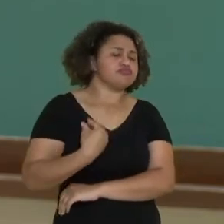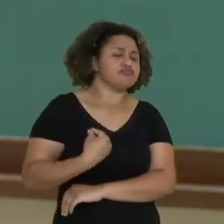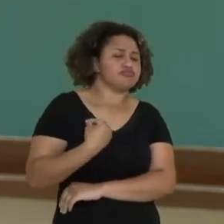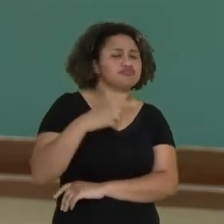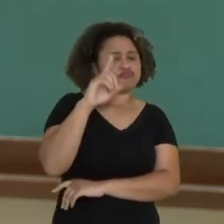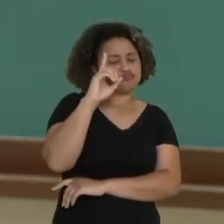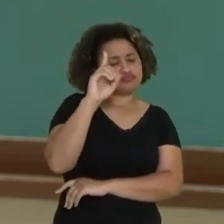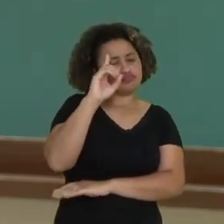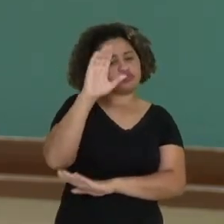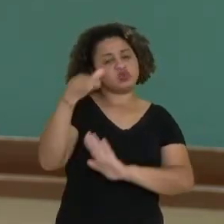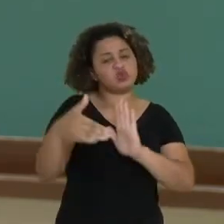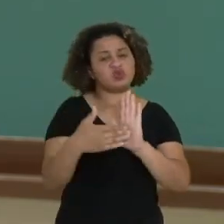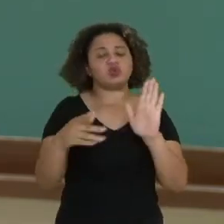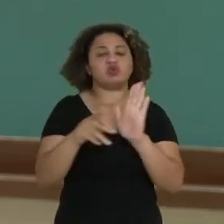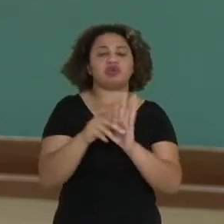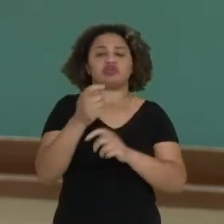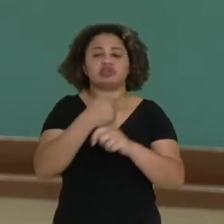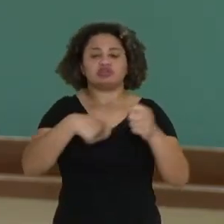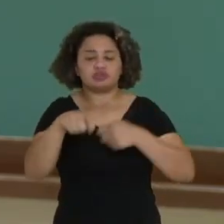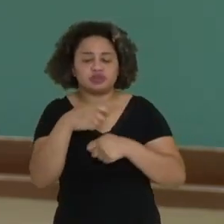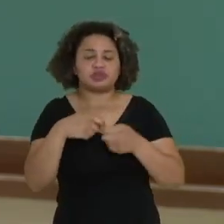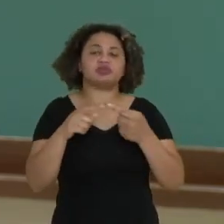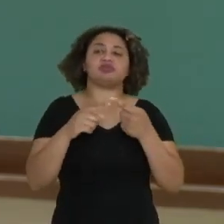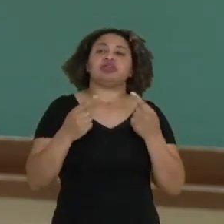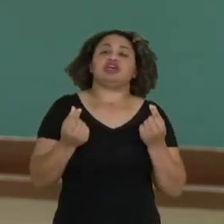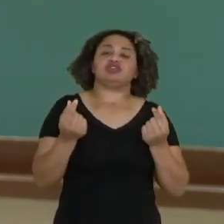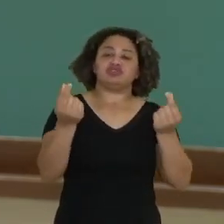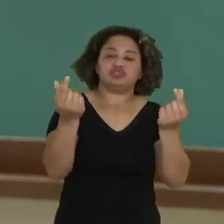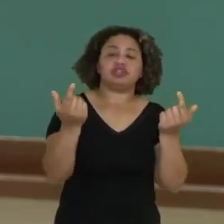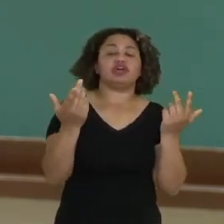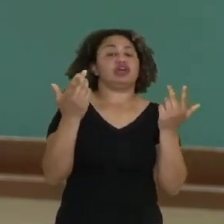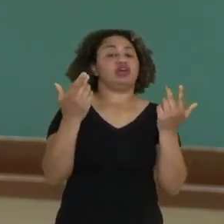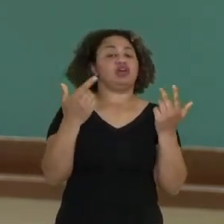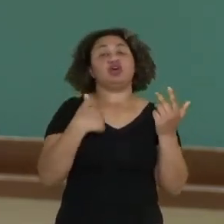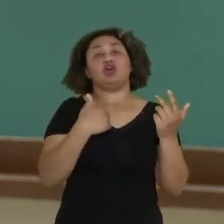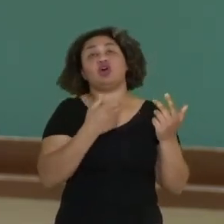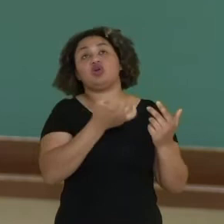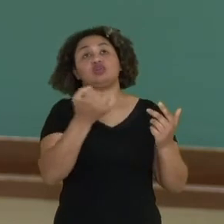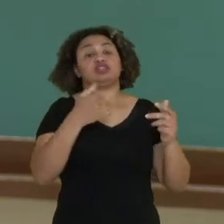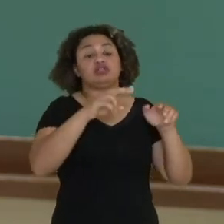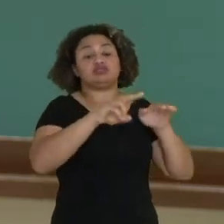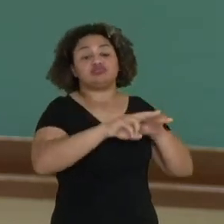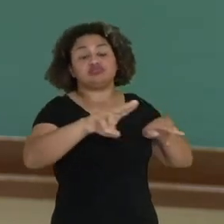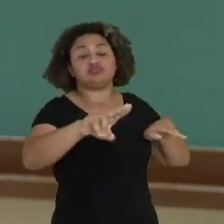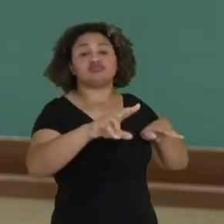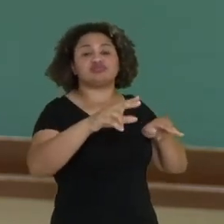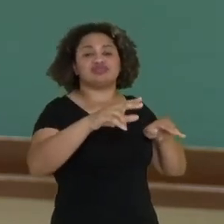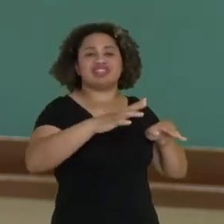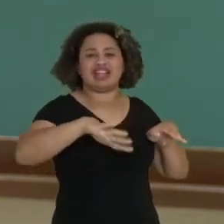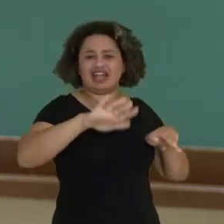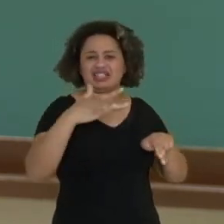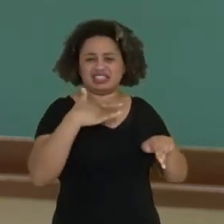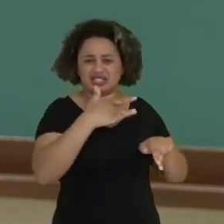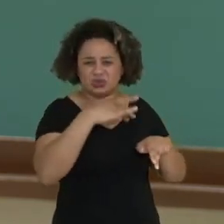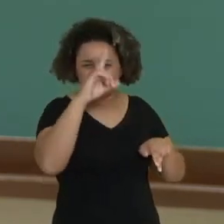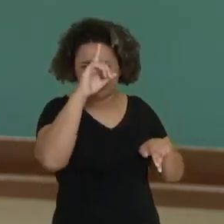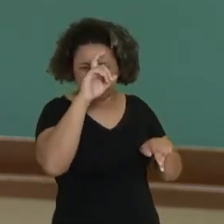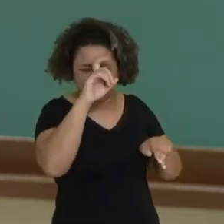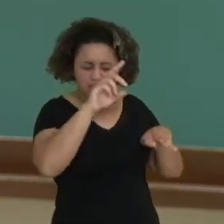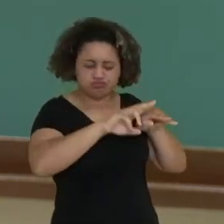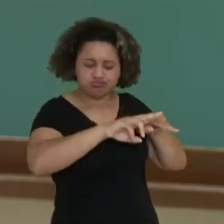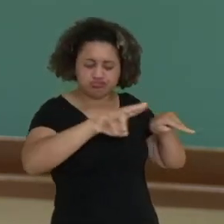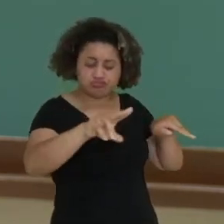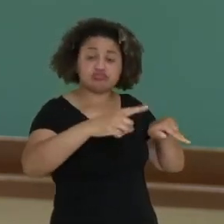tudo que envolve economia, dinheiro, ocupação de leitos, até mesmo na área da saúde, como vocês